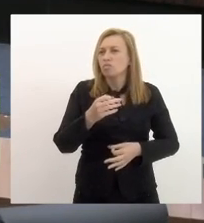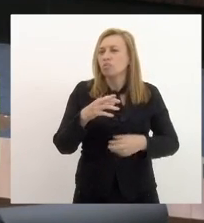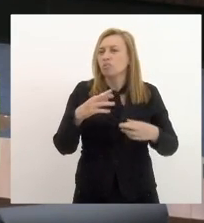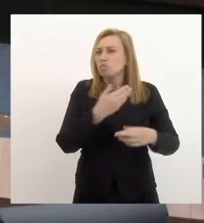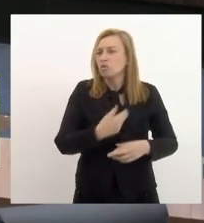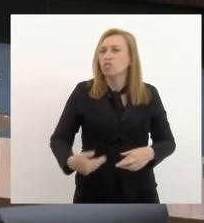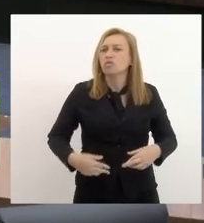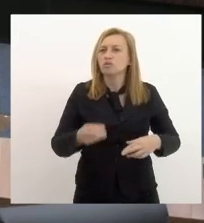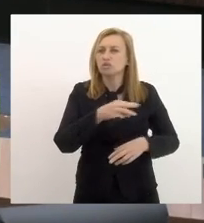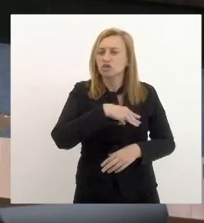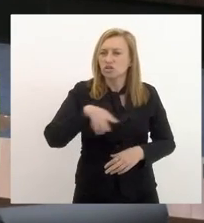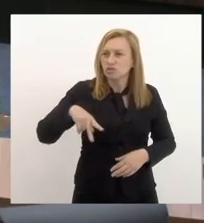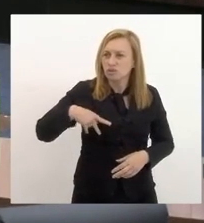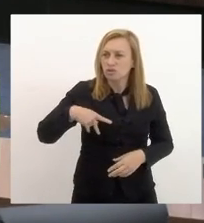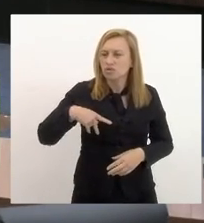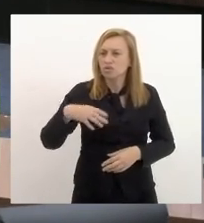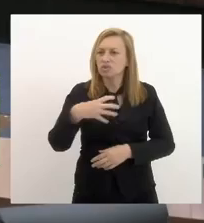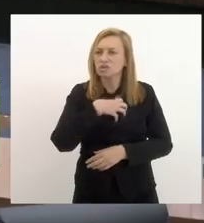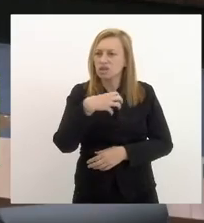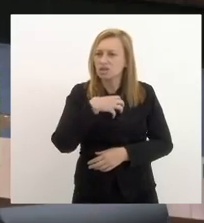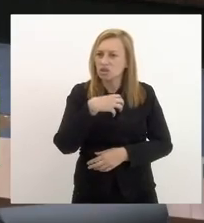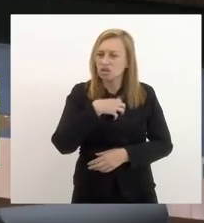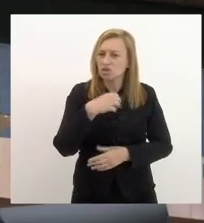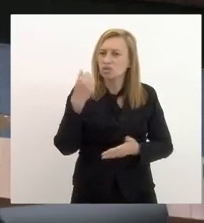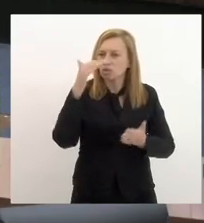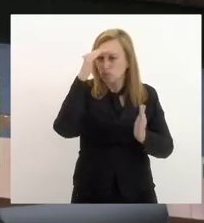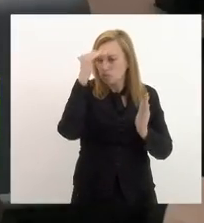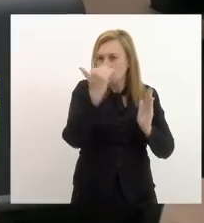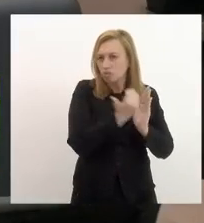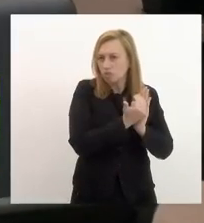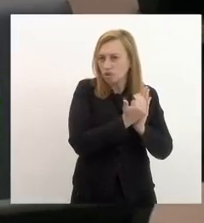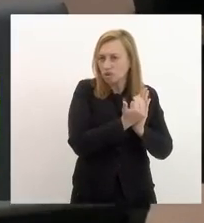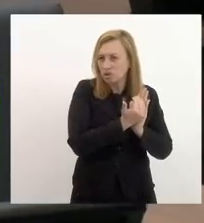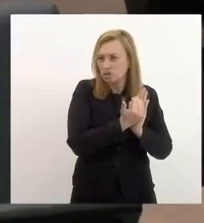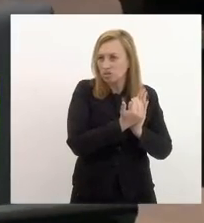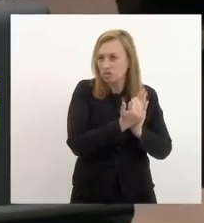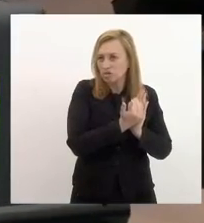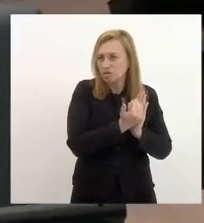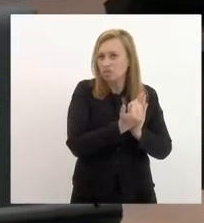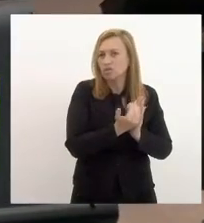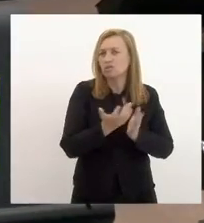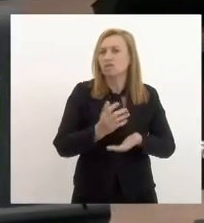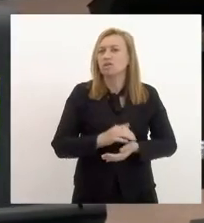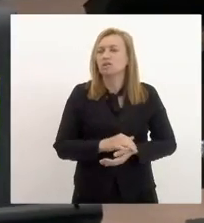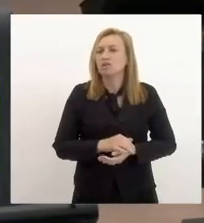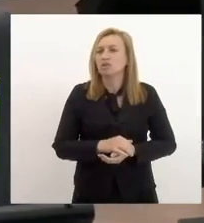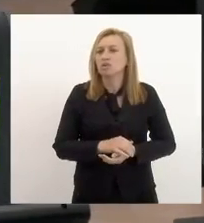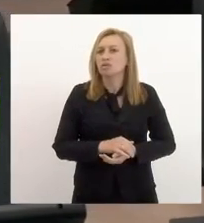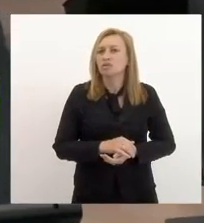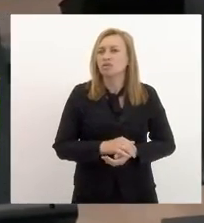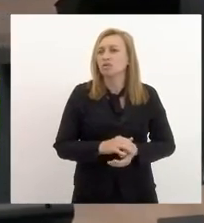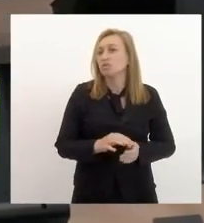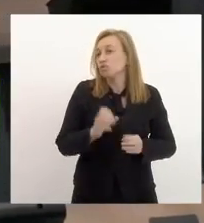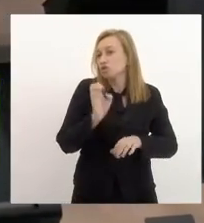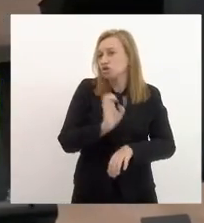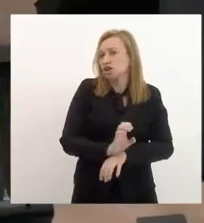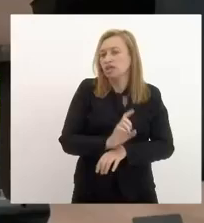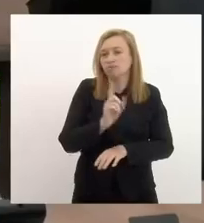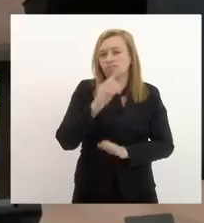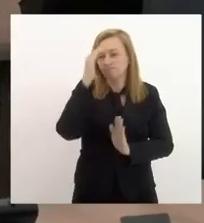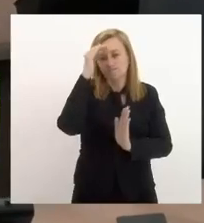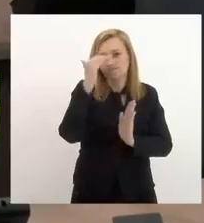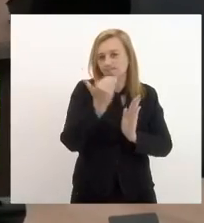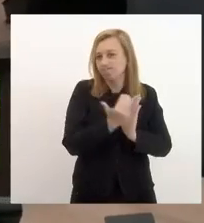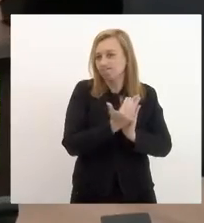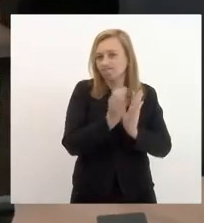como interveniente no sentido de que seja cumprida a execução dessa 60 e não com